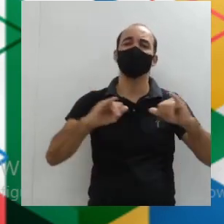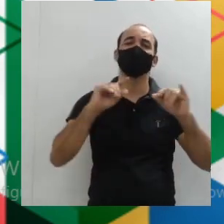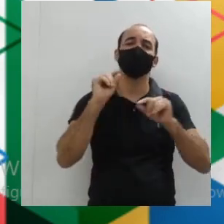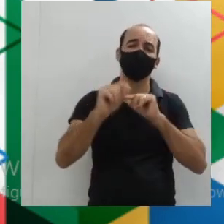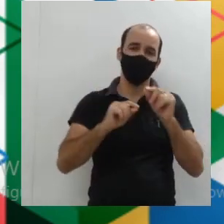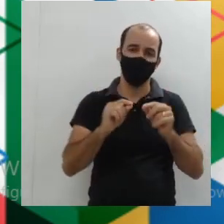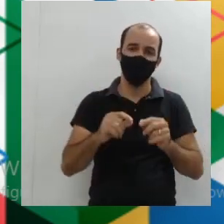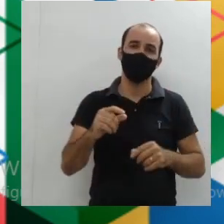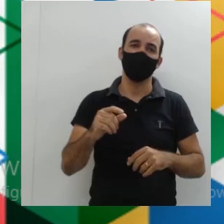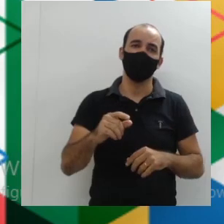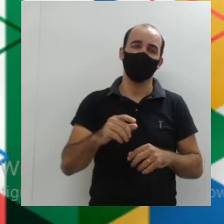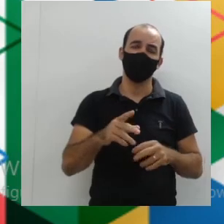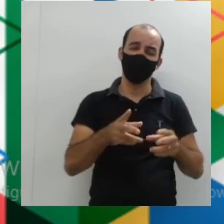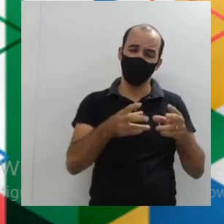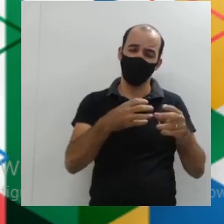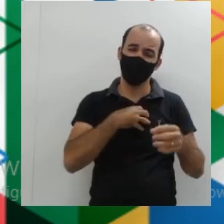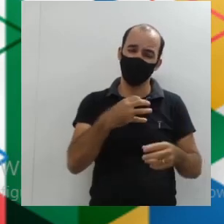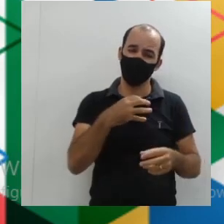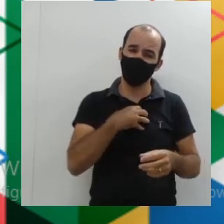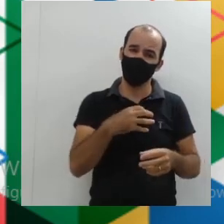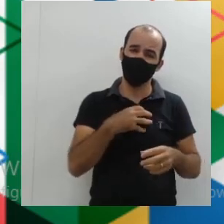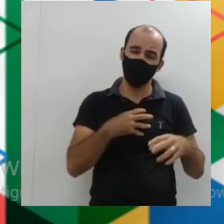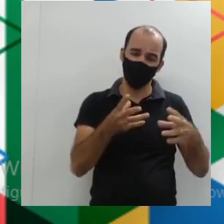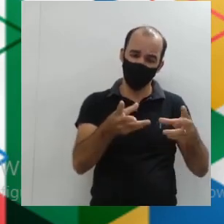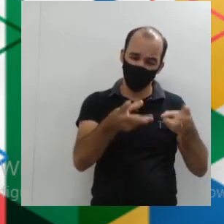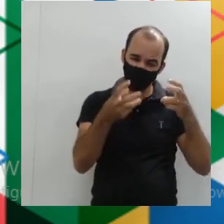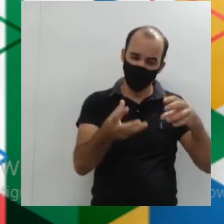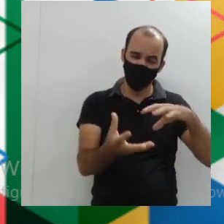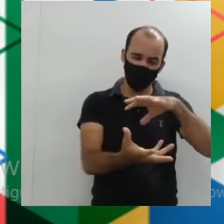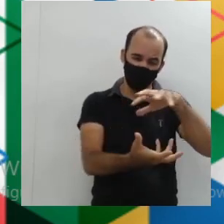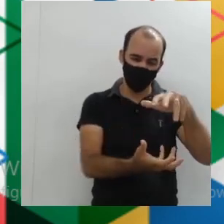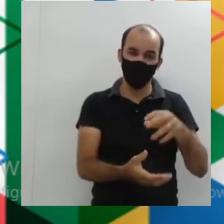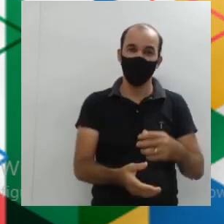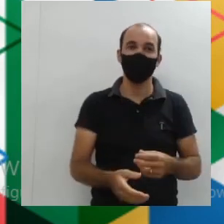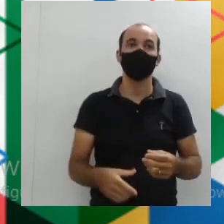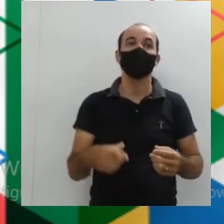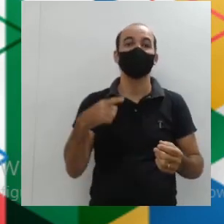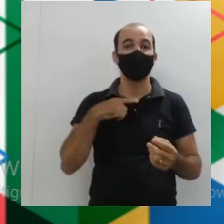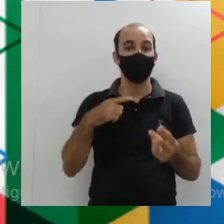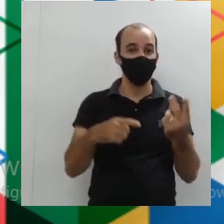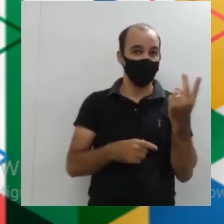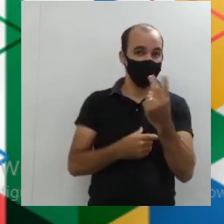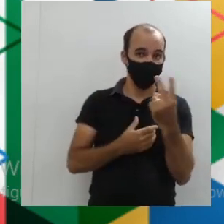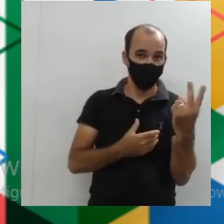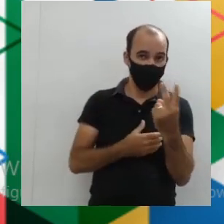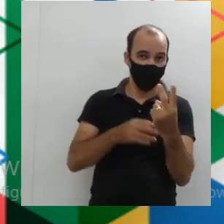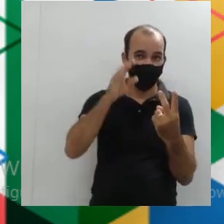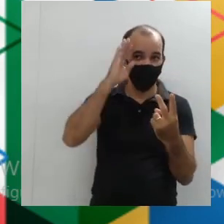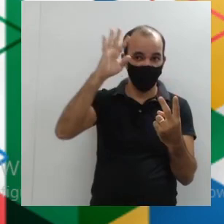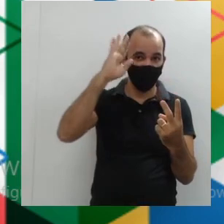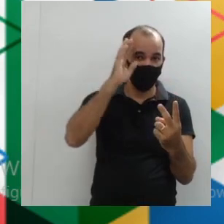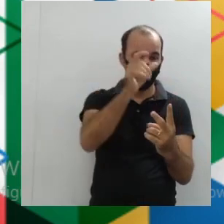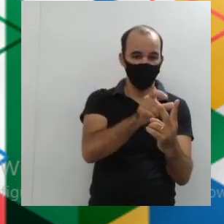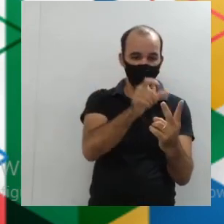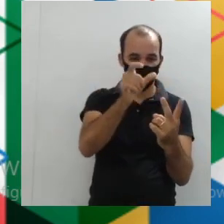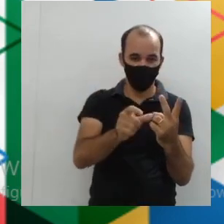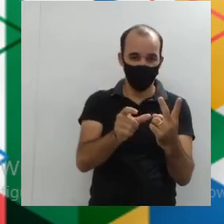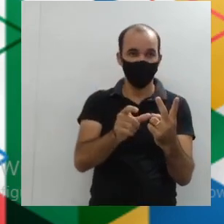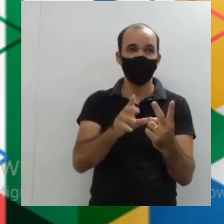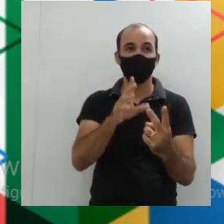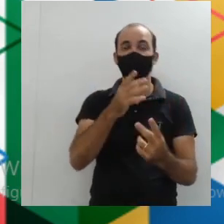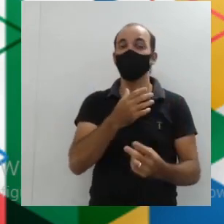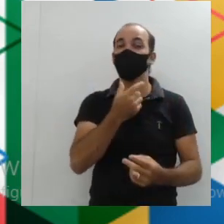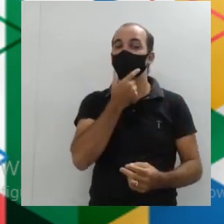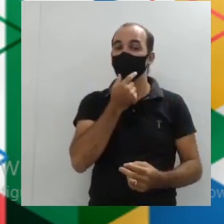pensadores, um mais da nossa filosofia lá inicial, que é o nosso amigo Sócrates, que diz